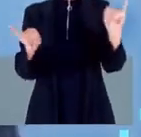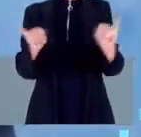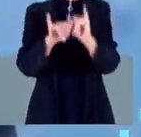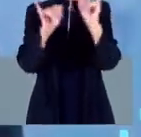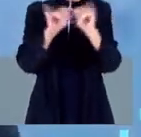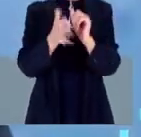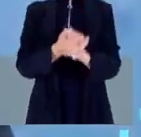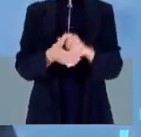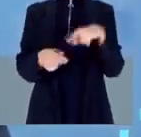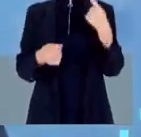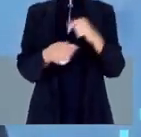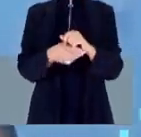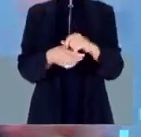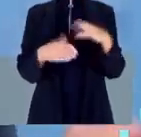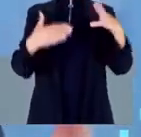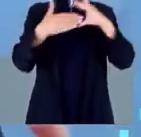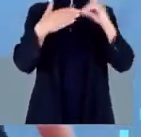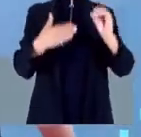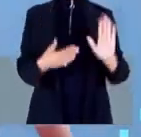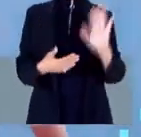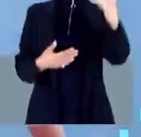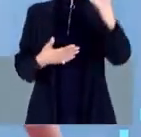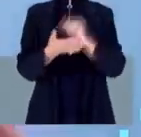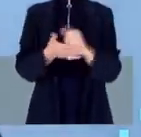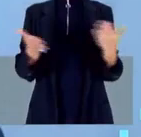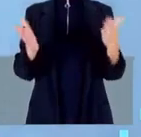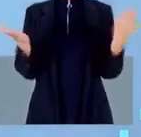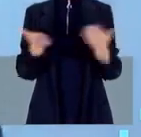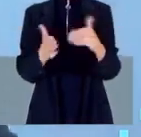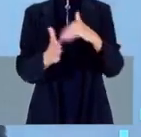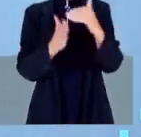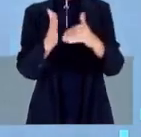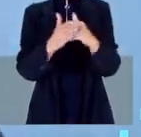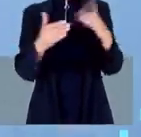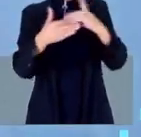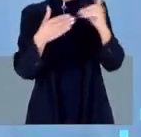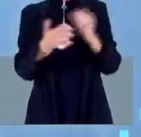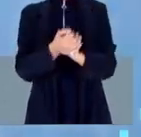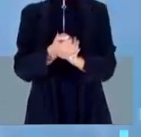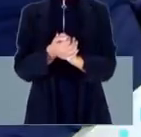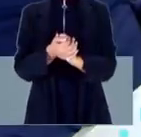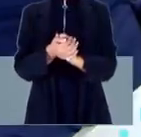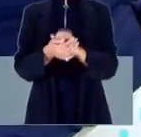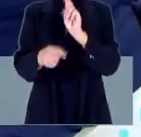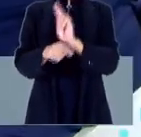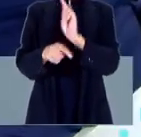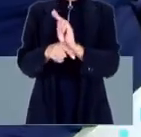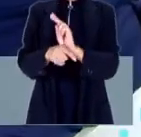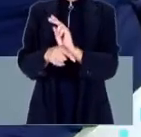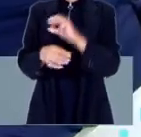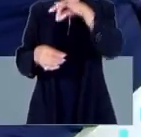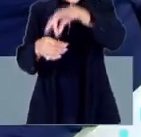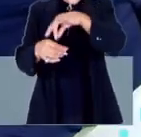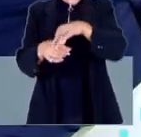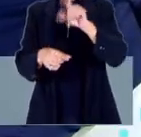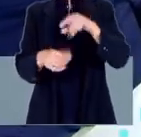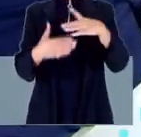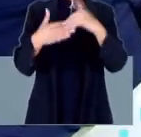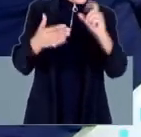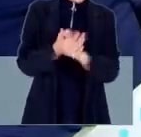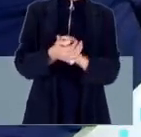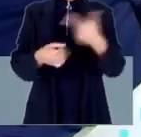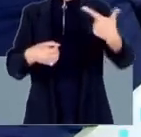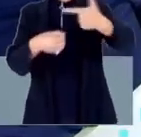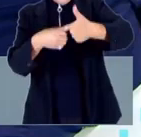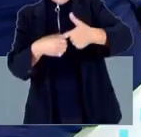a gente vê o dólar subindo e a luz de tudo é dolarizado né você compra o fertilizante em dólar o preço do combustível